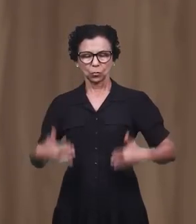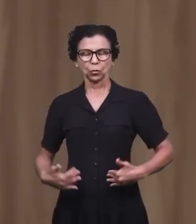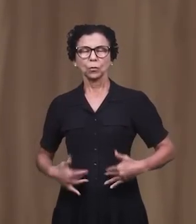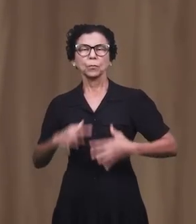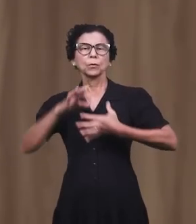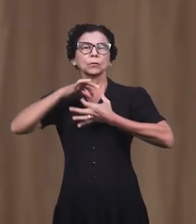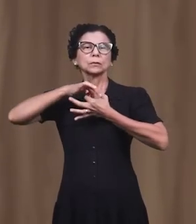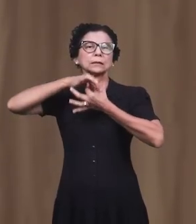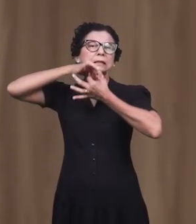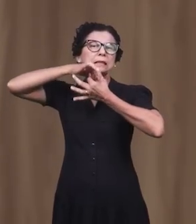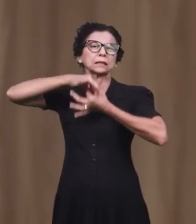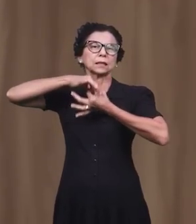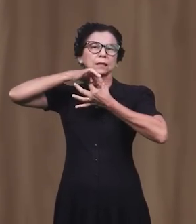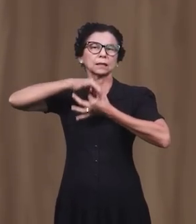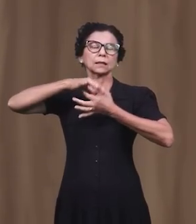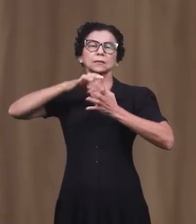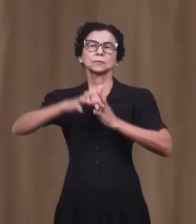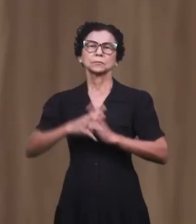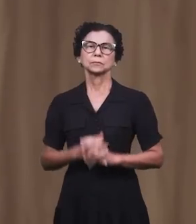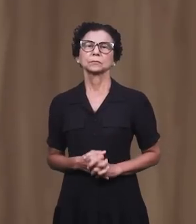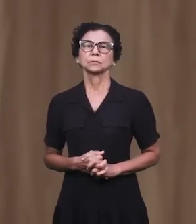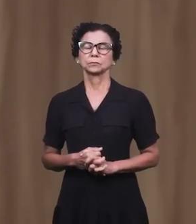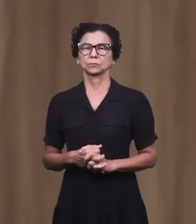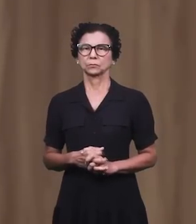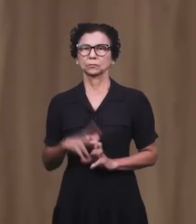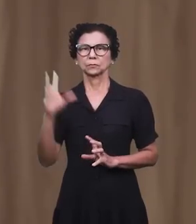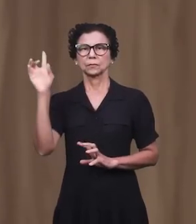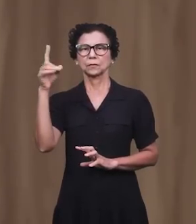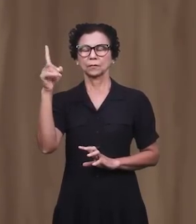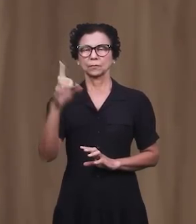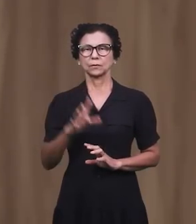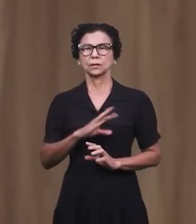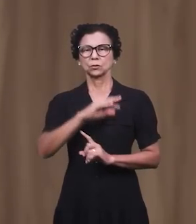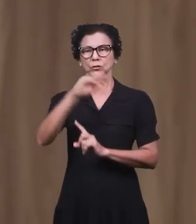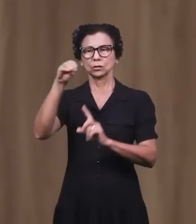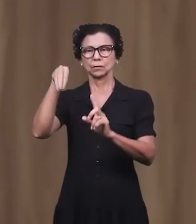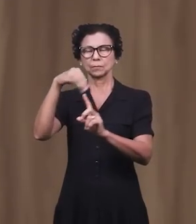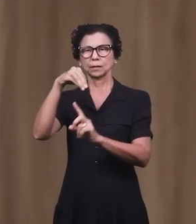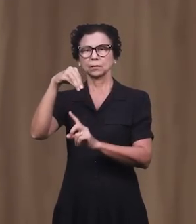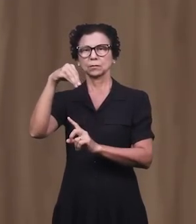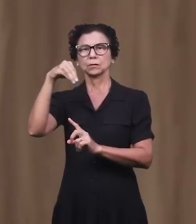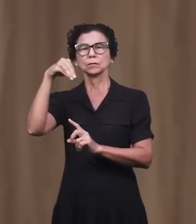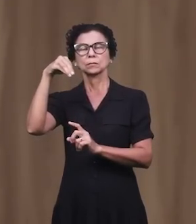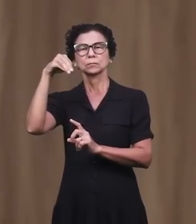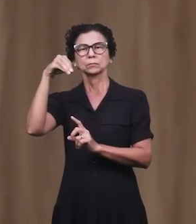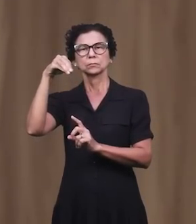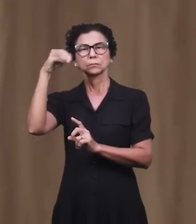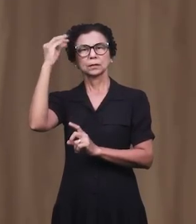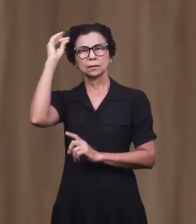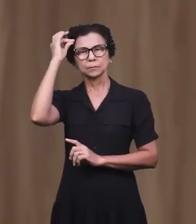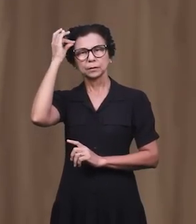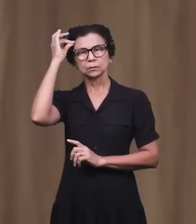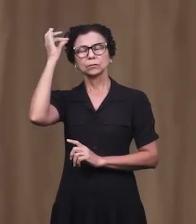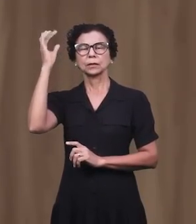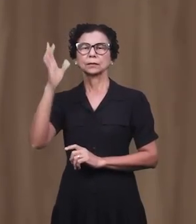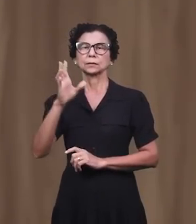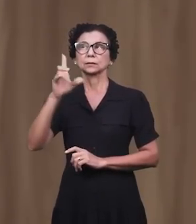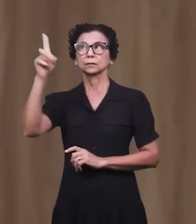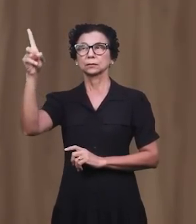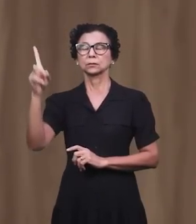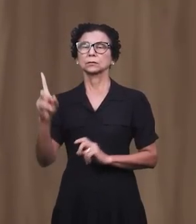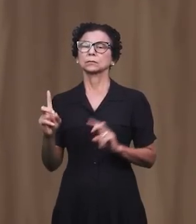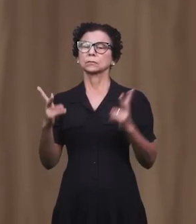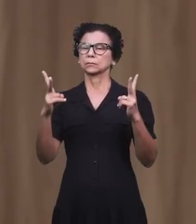tinha armas, não dele, mas armas que vieram do Senhor para dar vitória em todos os momentos.